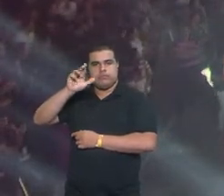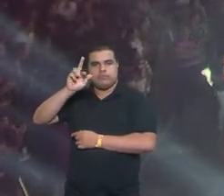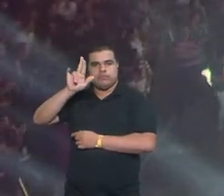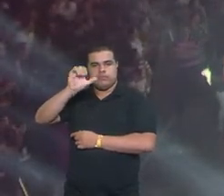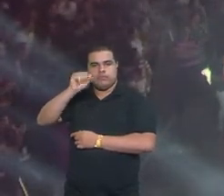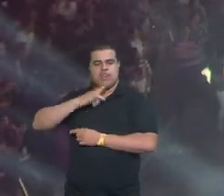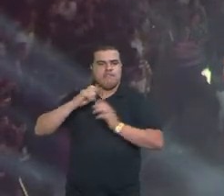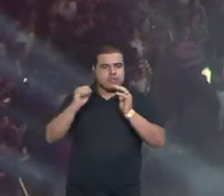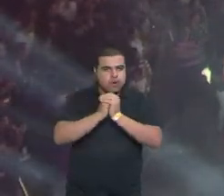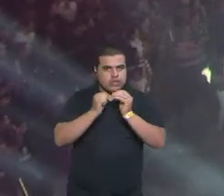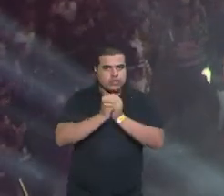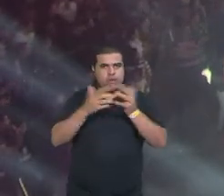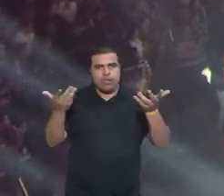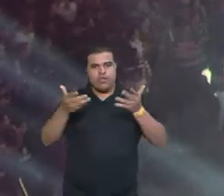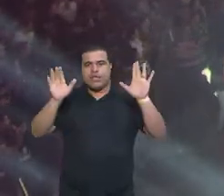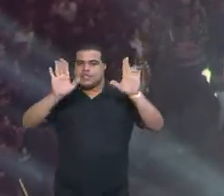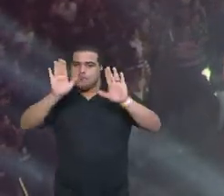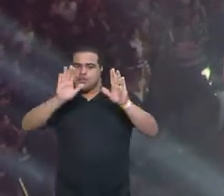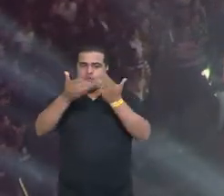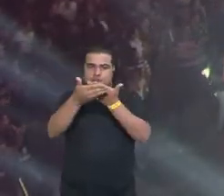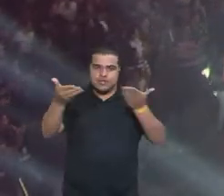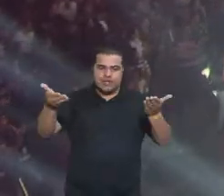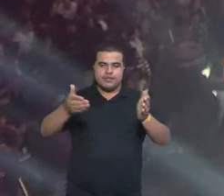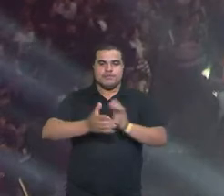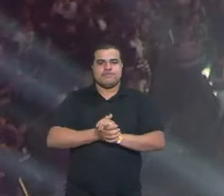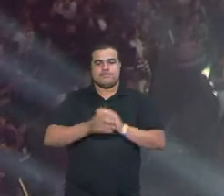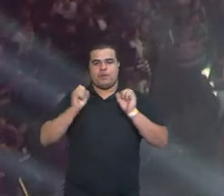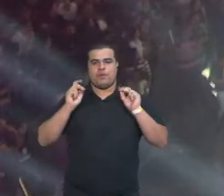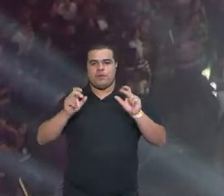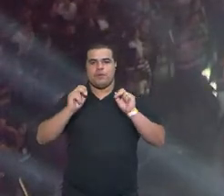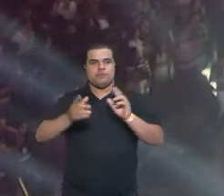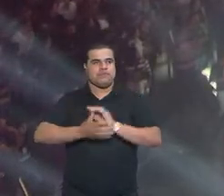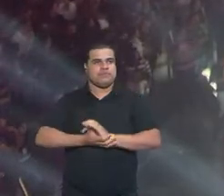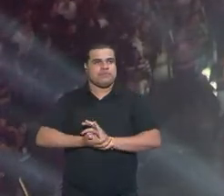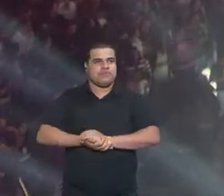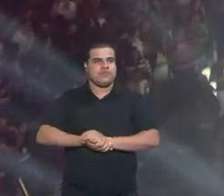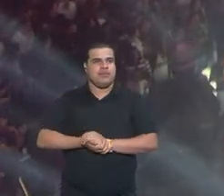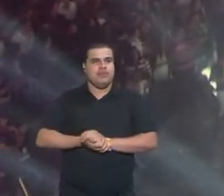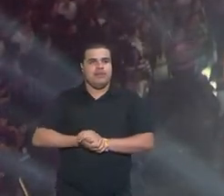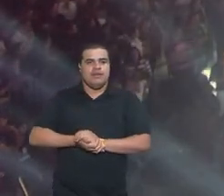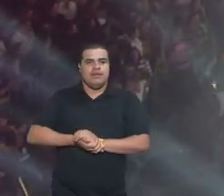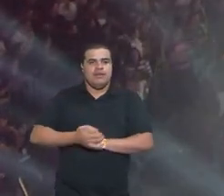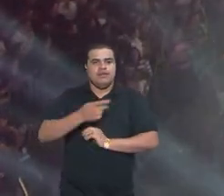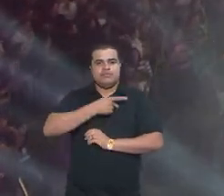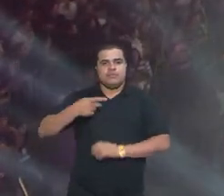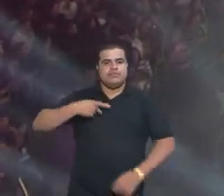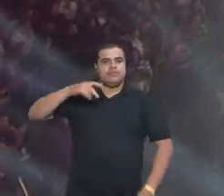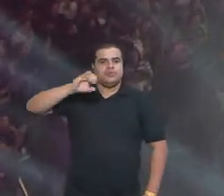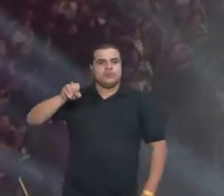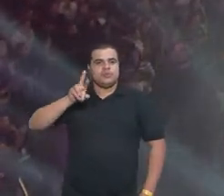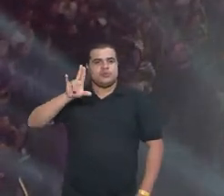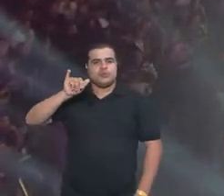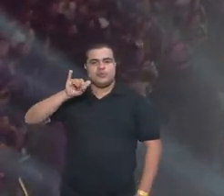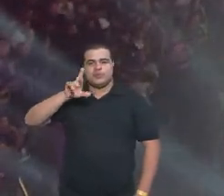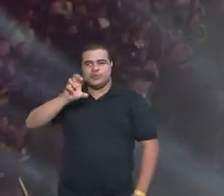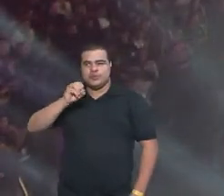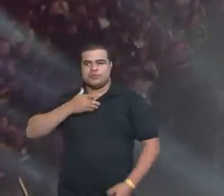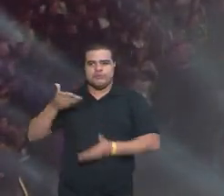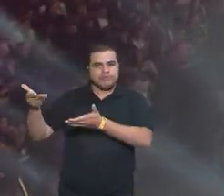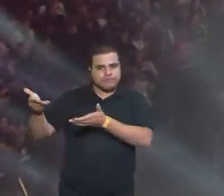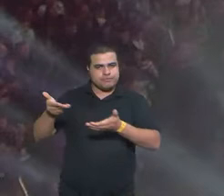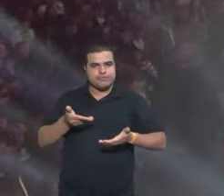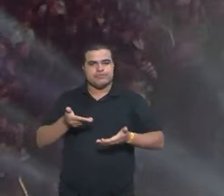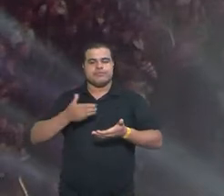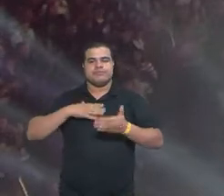vai ser despedir por aqui tá bom tá vindo ali de base aí tá bom pastor Júnior por favor Pastor